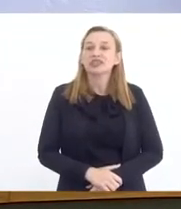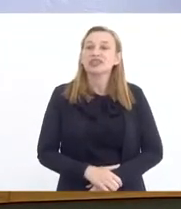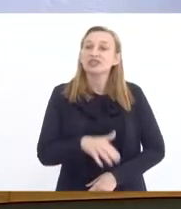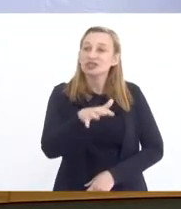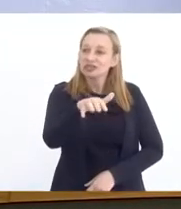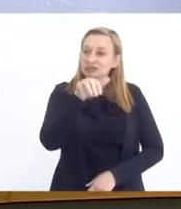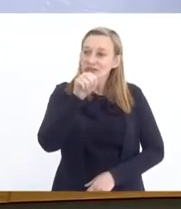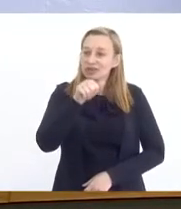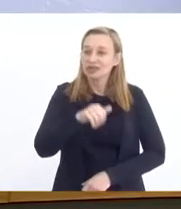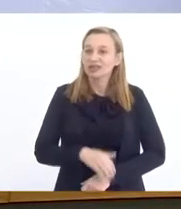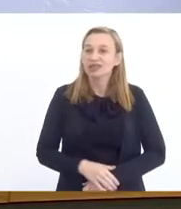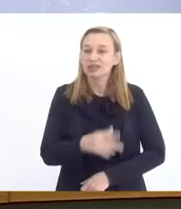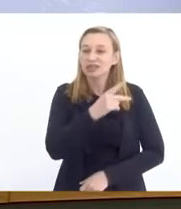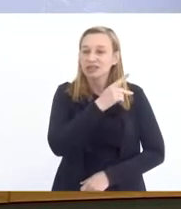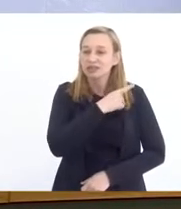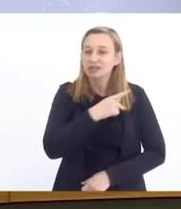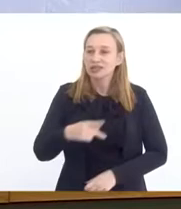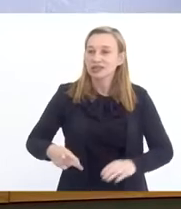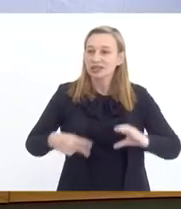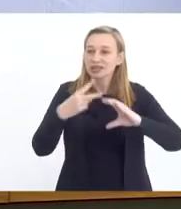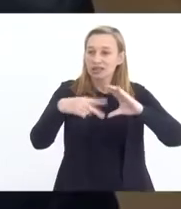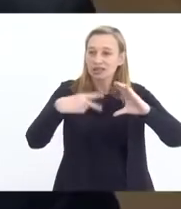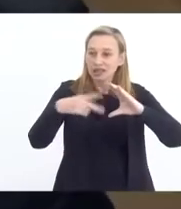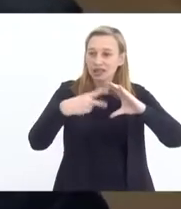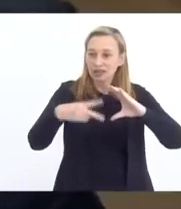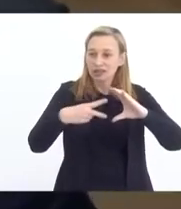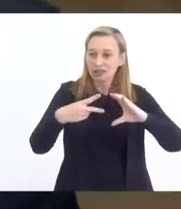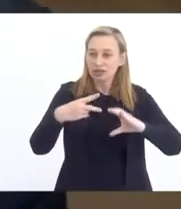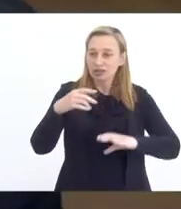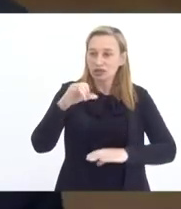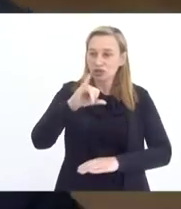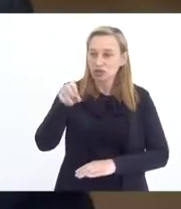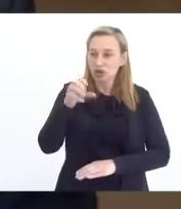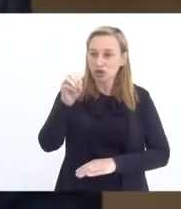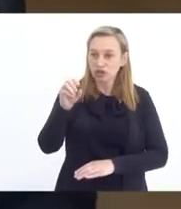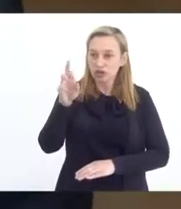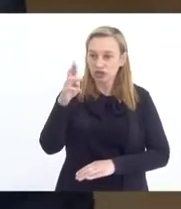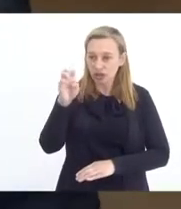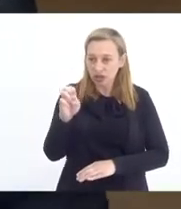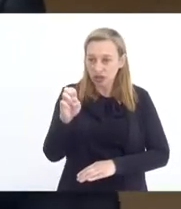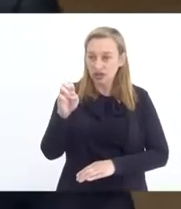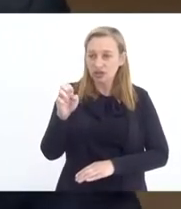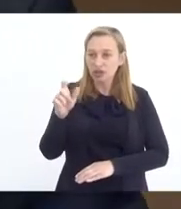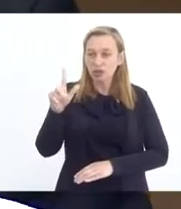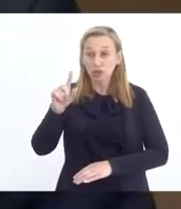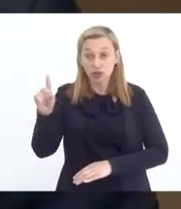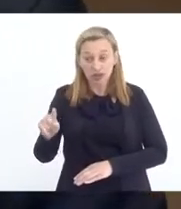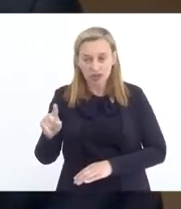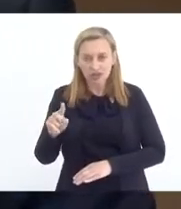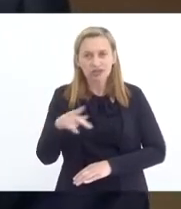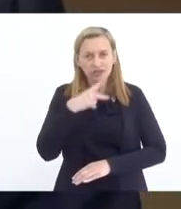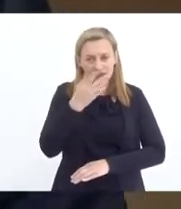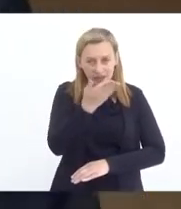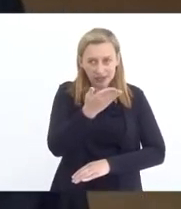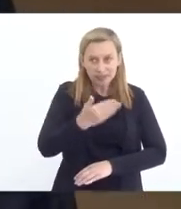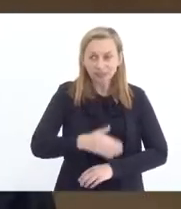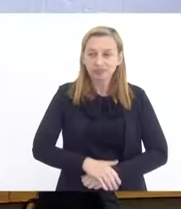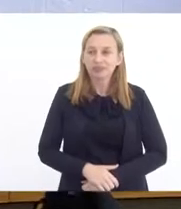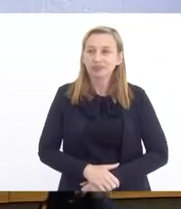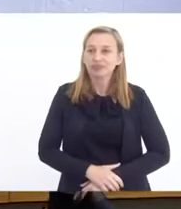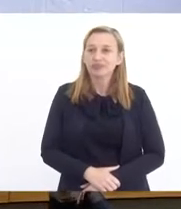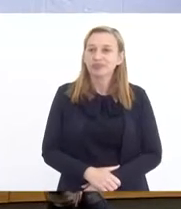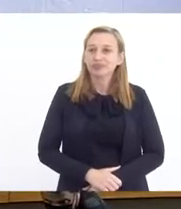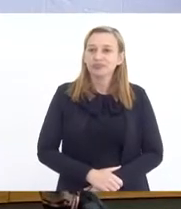Chamar o presidente da Câmara de Vereadores de Conceição, Jorge Luiz, por favor, possa fazer também uma breve saudação.